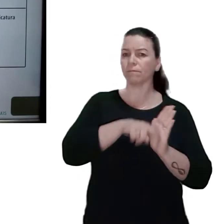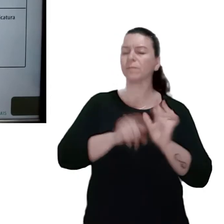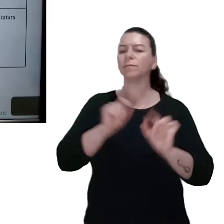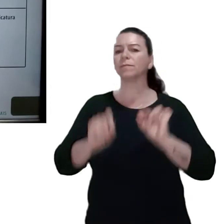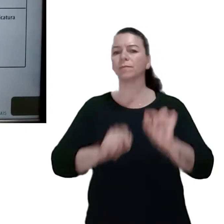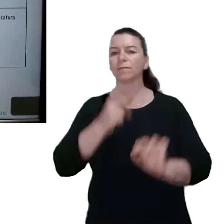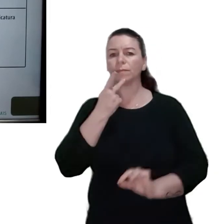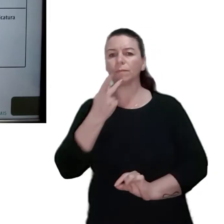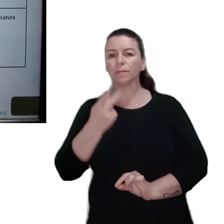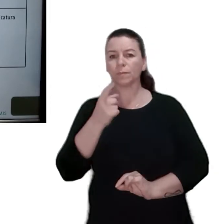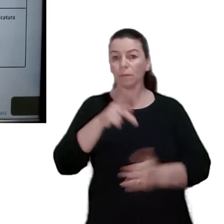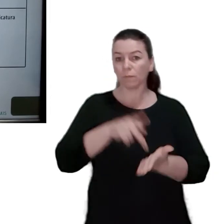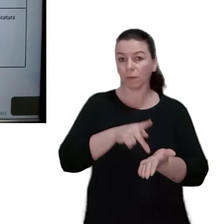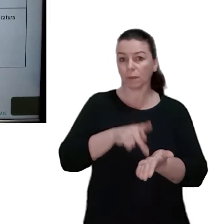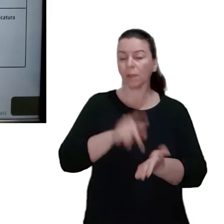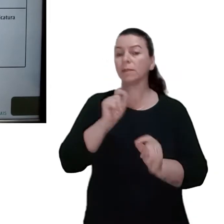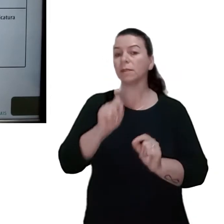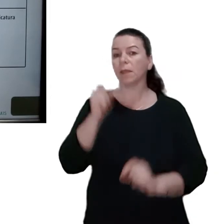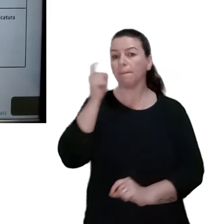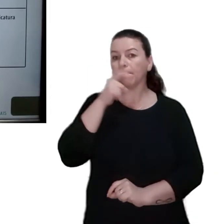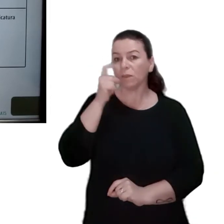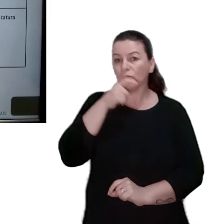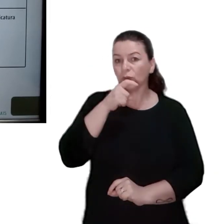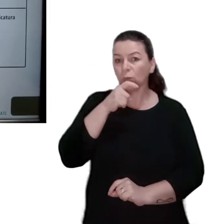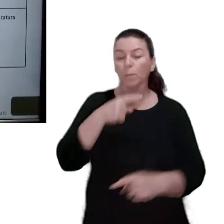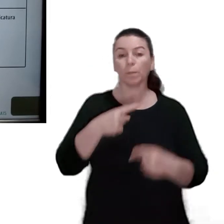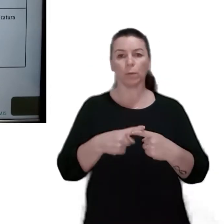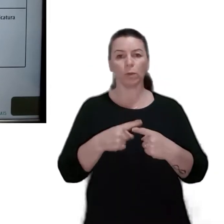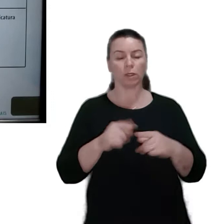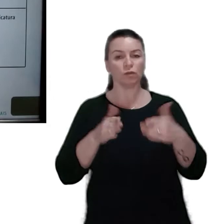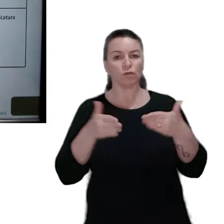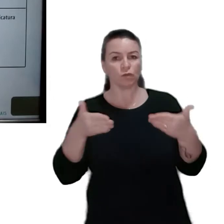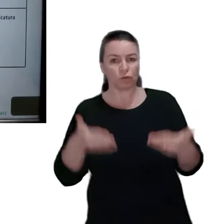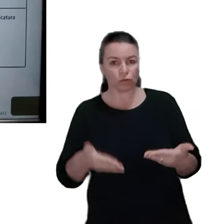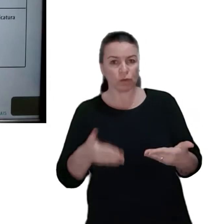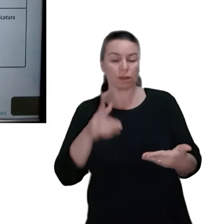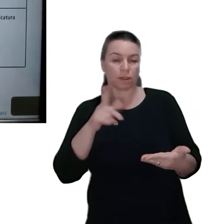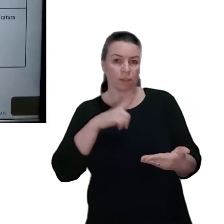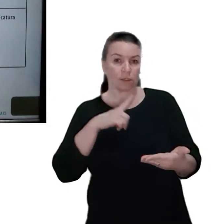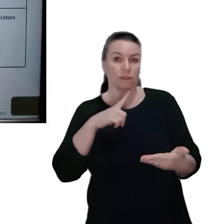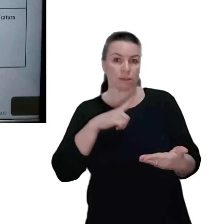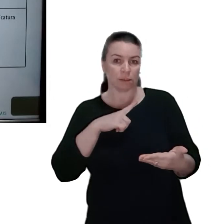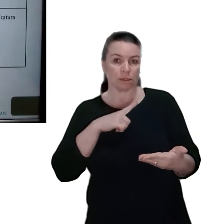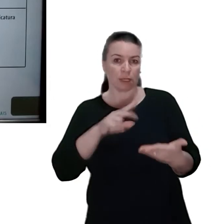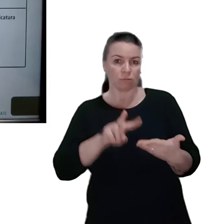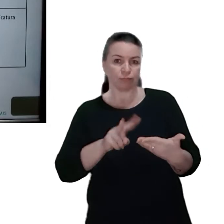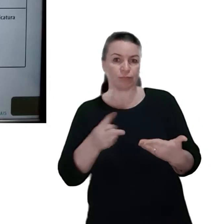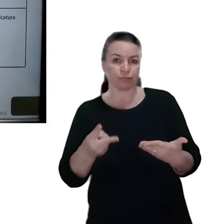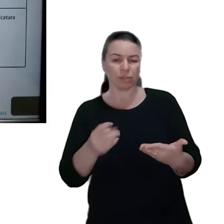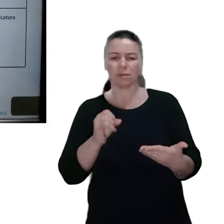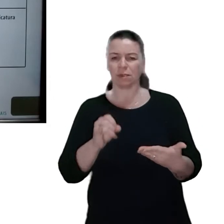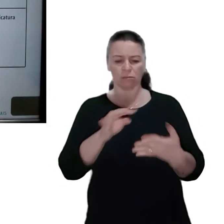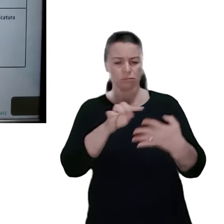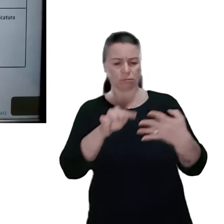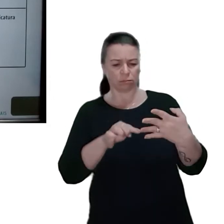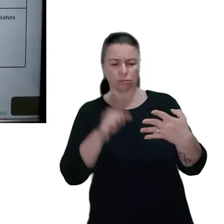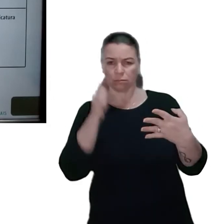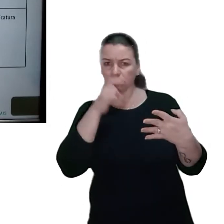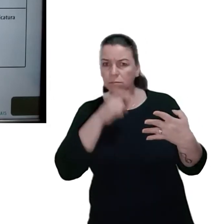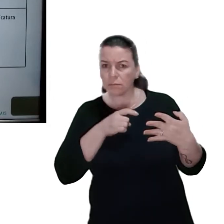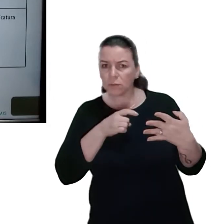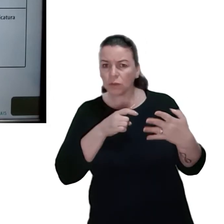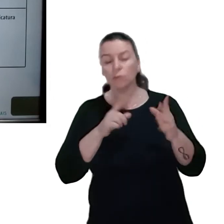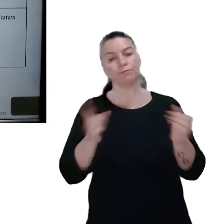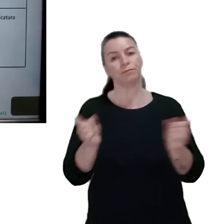disse verdade e quem mentiu, já que a gente está aqui numa situação binária. E aí, se nenhuma pessoa mentiu, contradição, porque